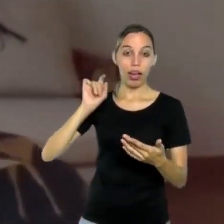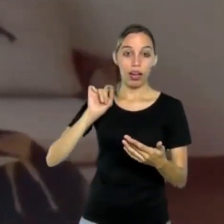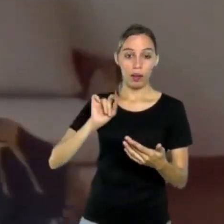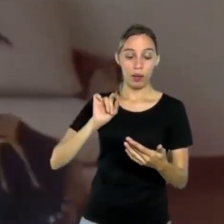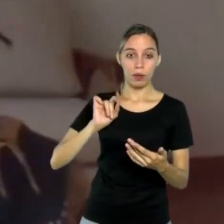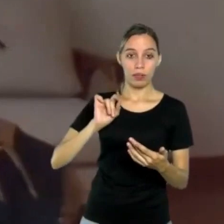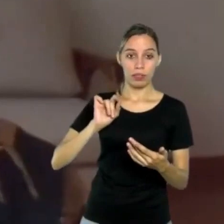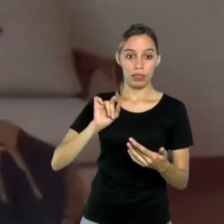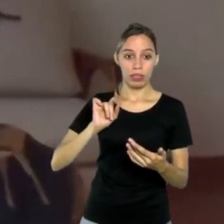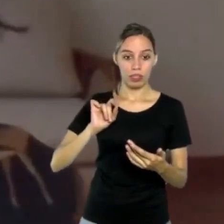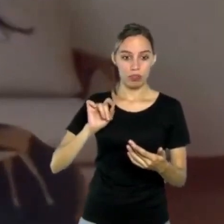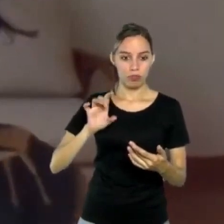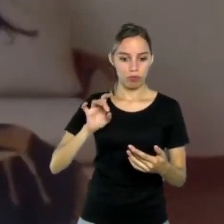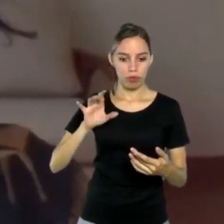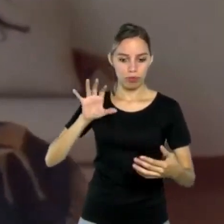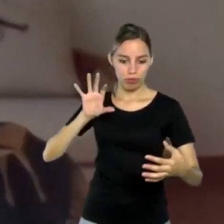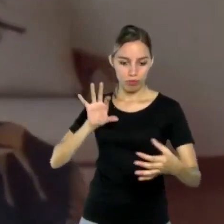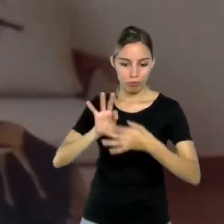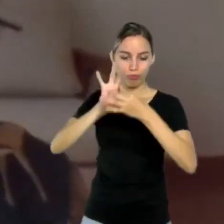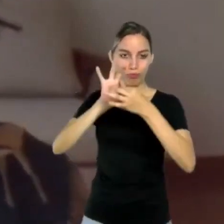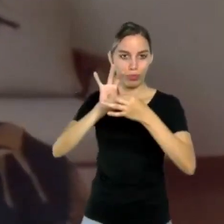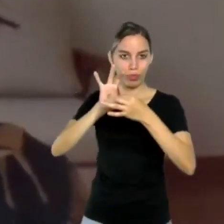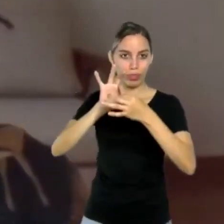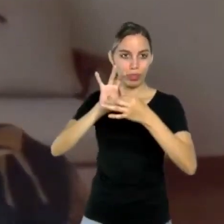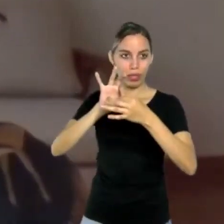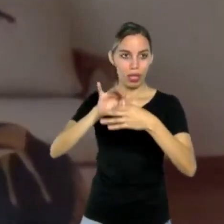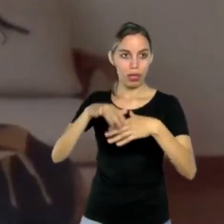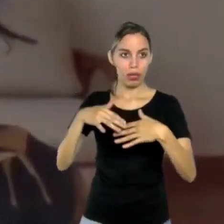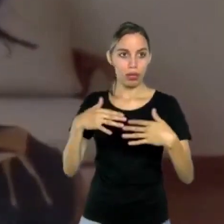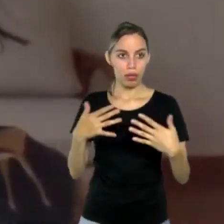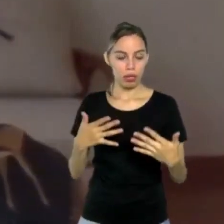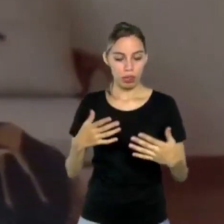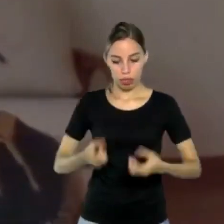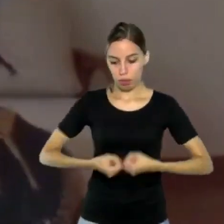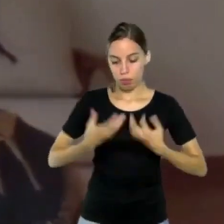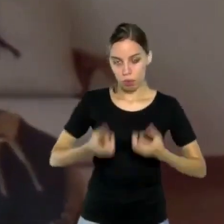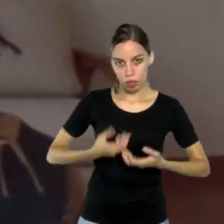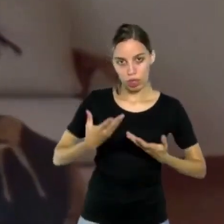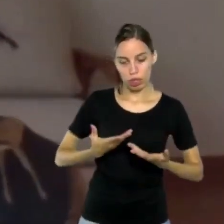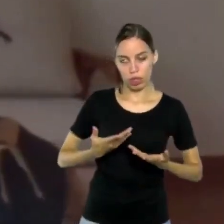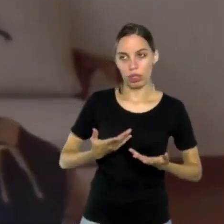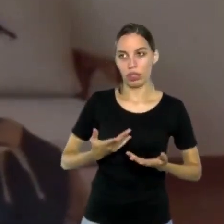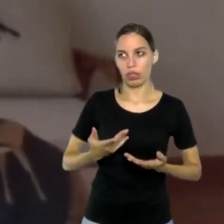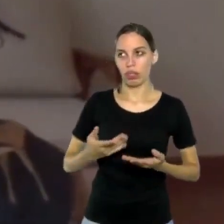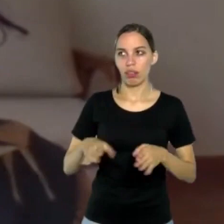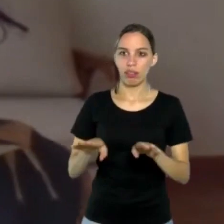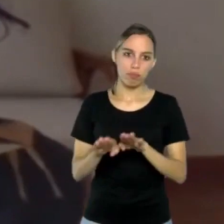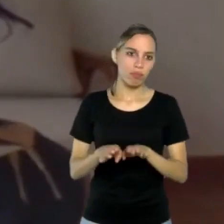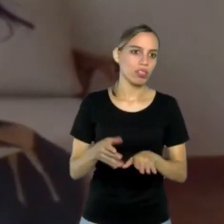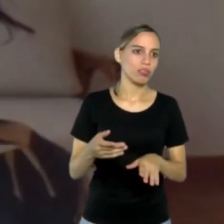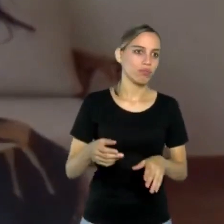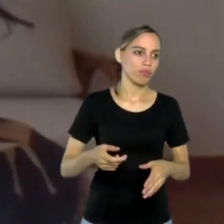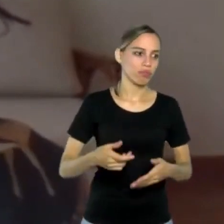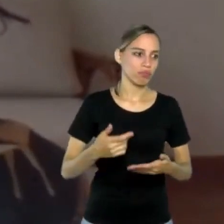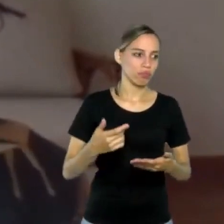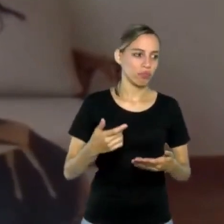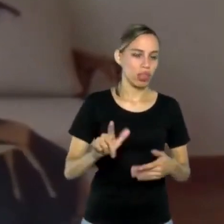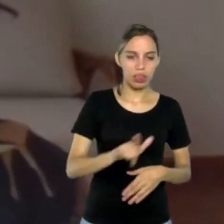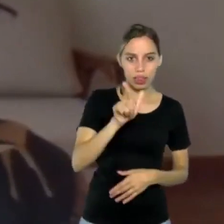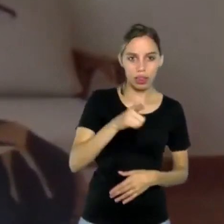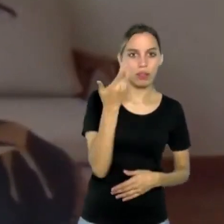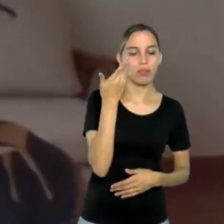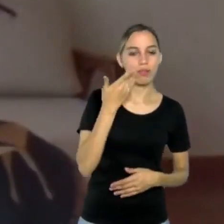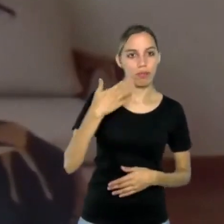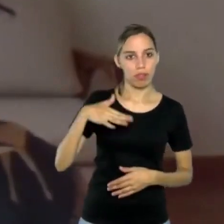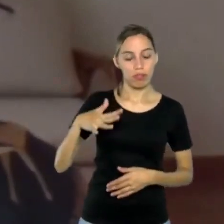na poesia, mas eu acho que você falou isso mesmo, né, assim, na literatura infantil, em todas as literaturas, assim, é